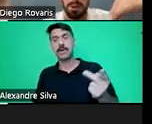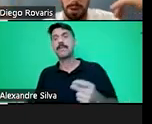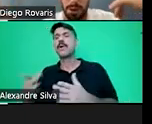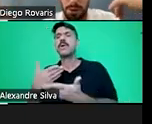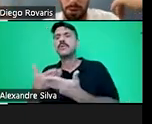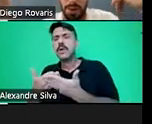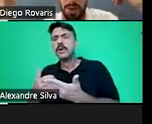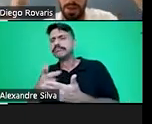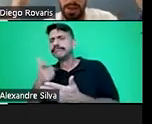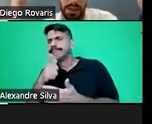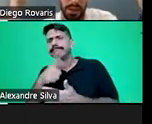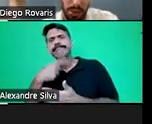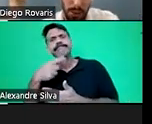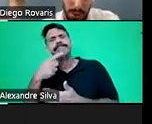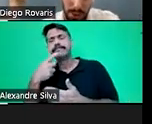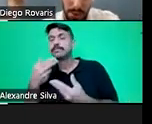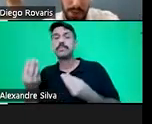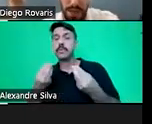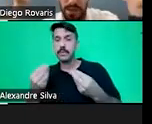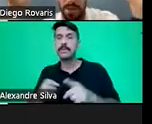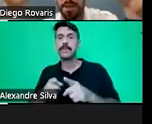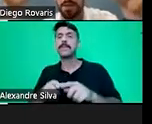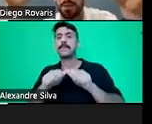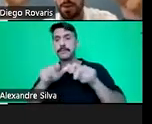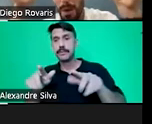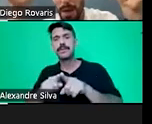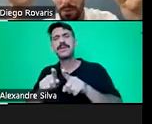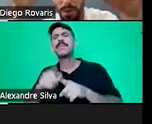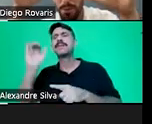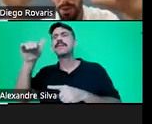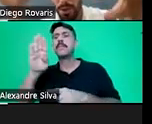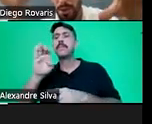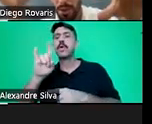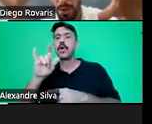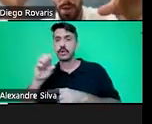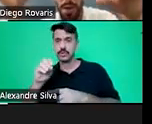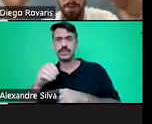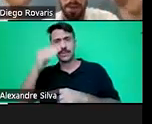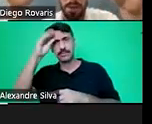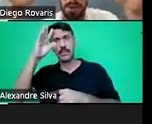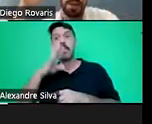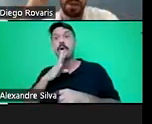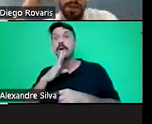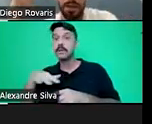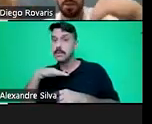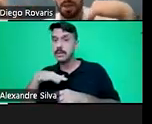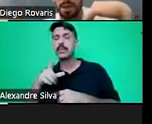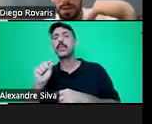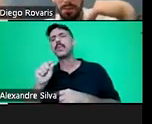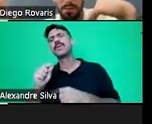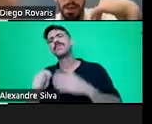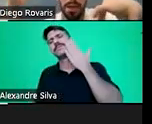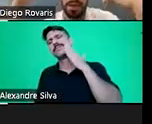clínico, epidemiológico e biológico. E essa avaliação é um passo muito importante para a gente entender se